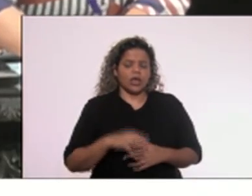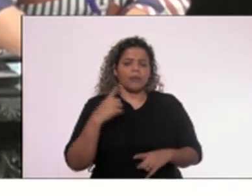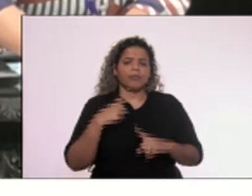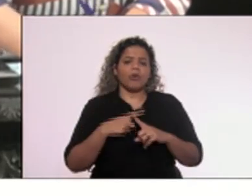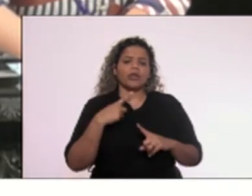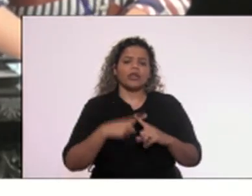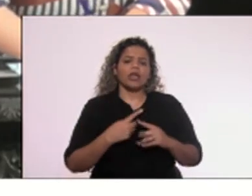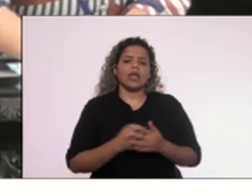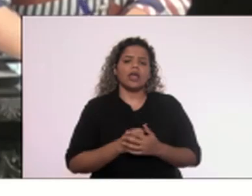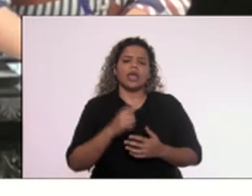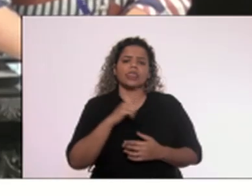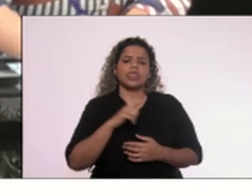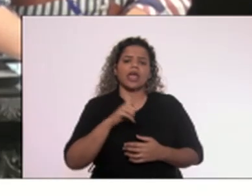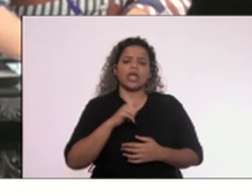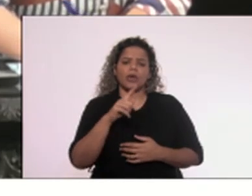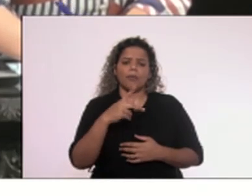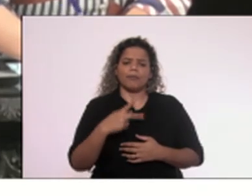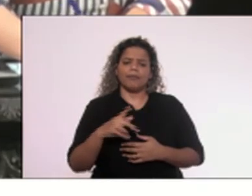Porque tem